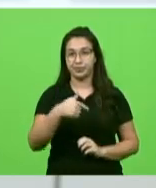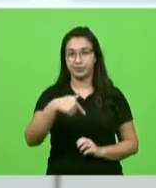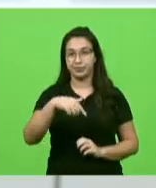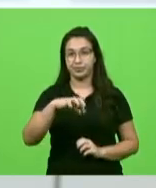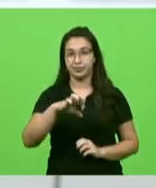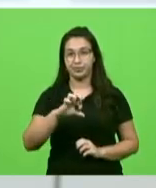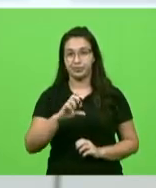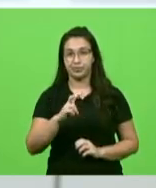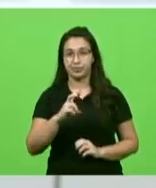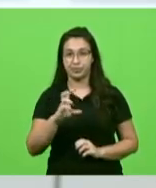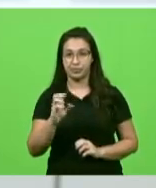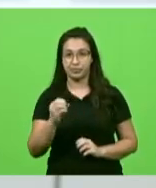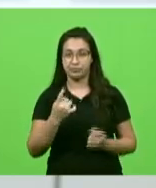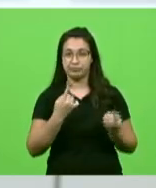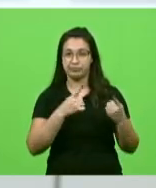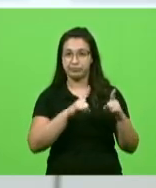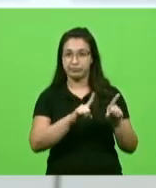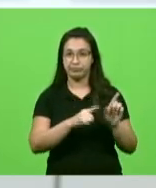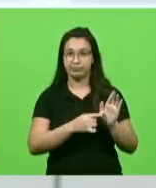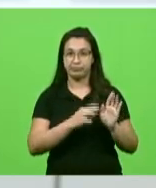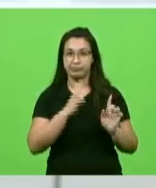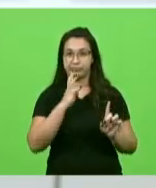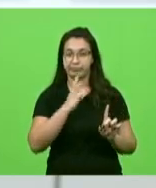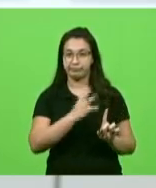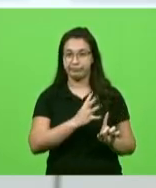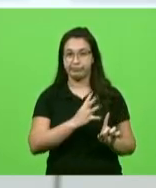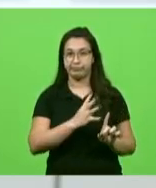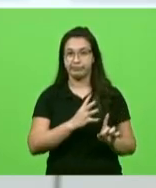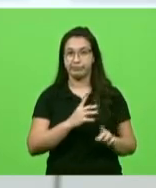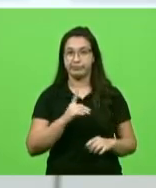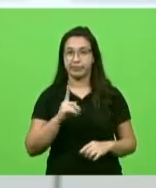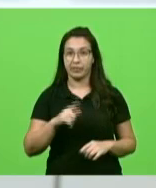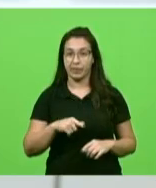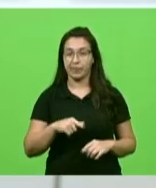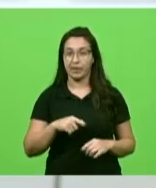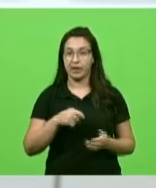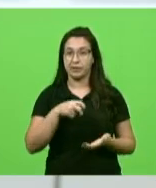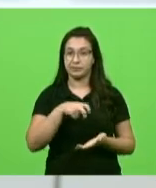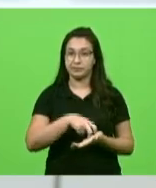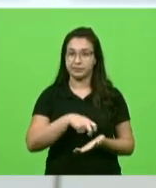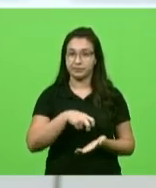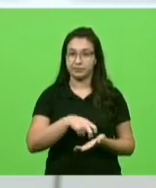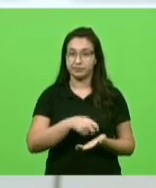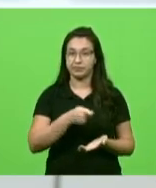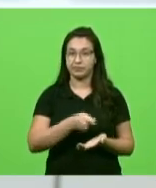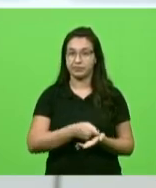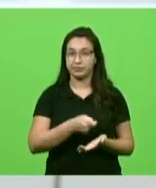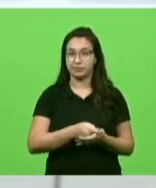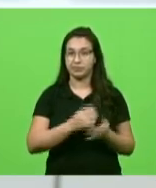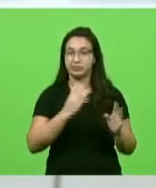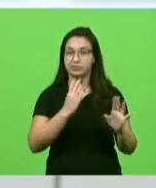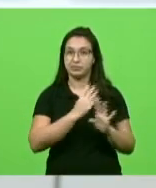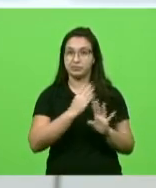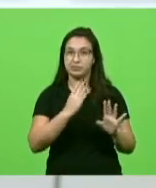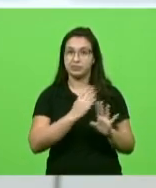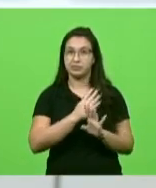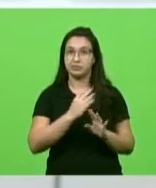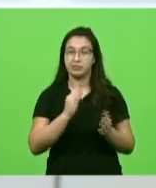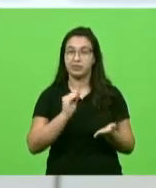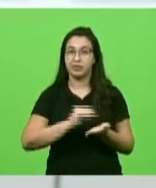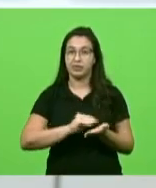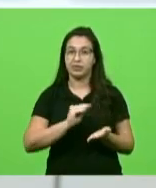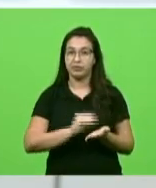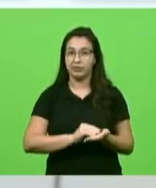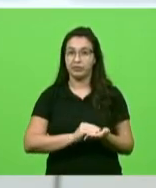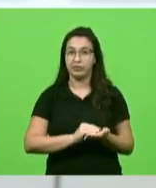a rejeição da denúncia é uma Medida impositiva no ponto de análise da da ausência